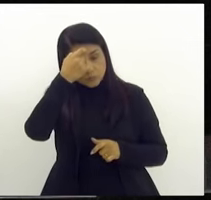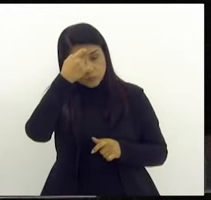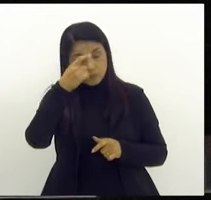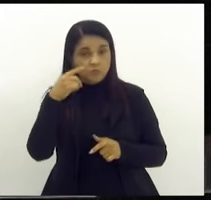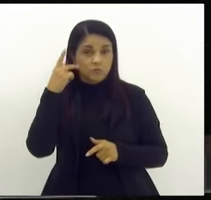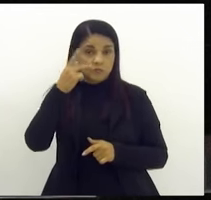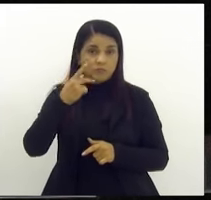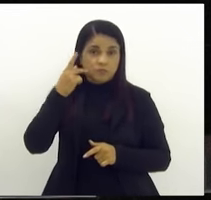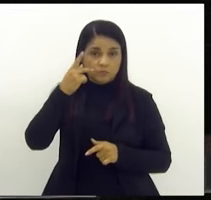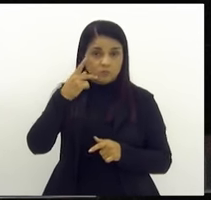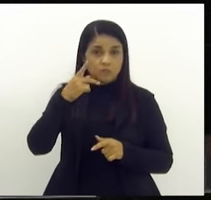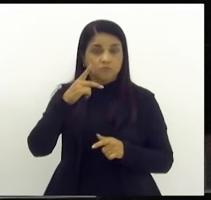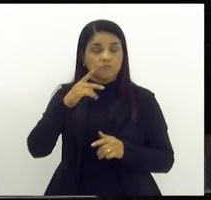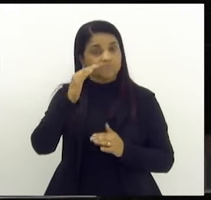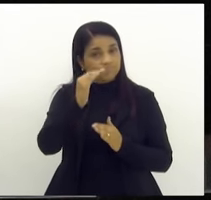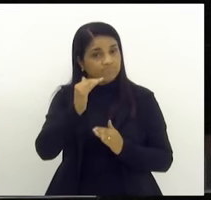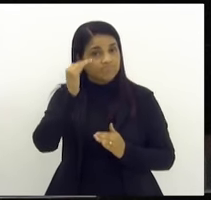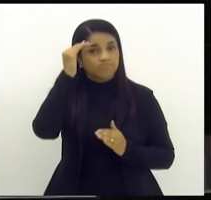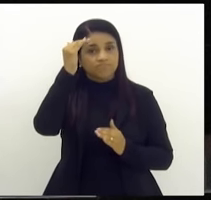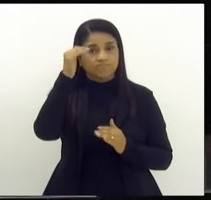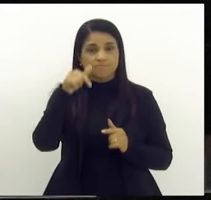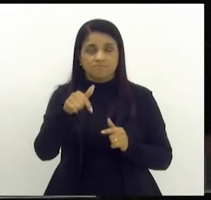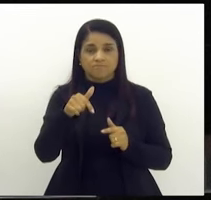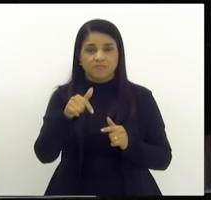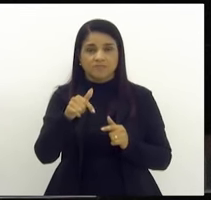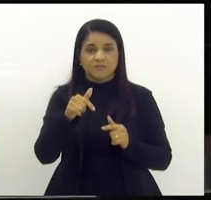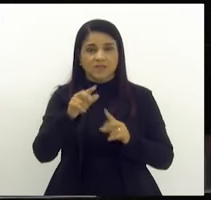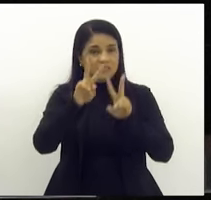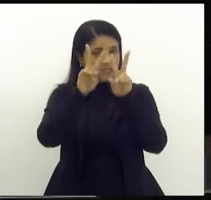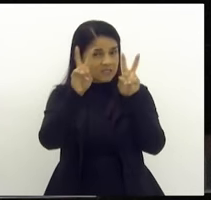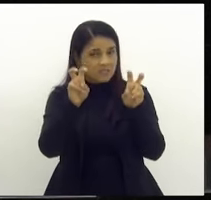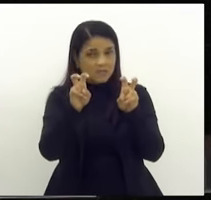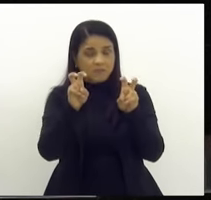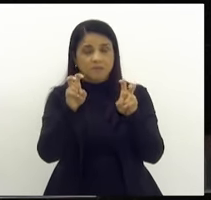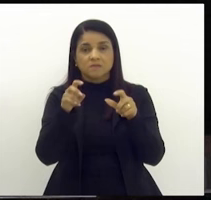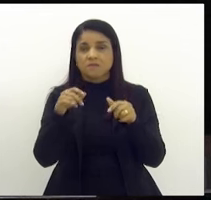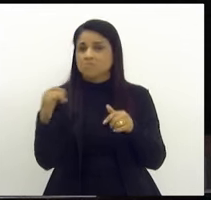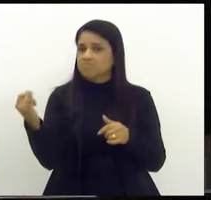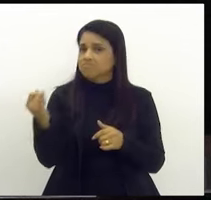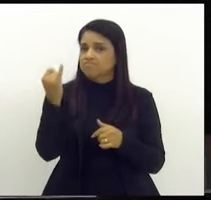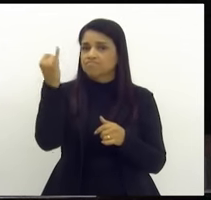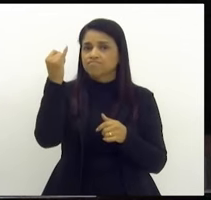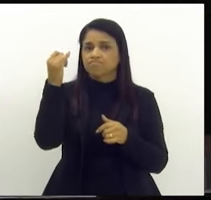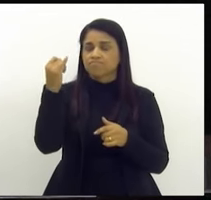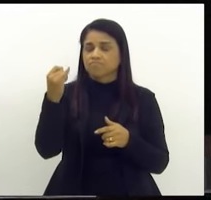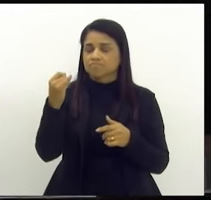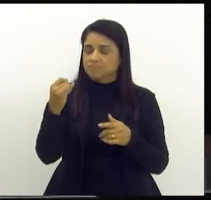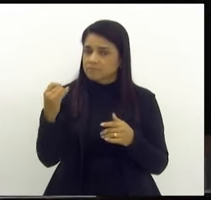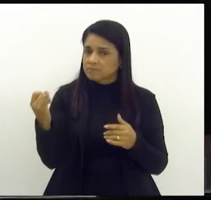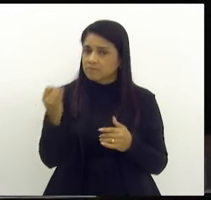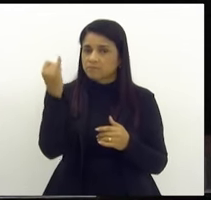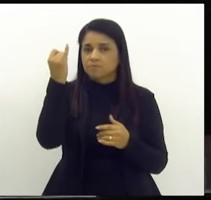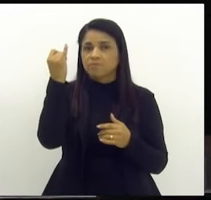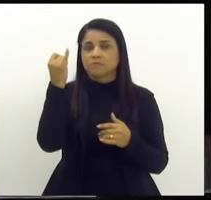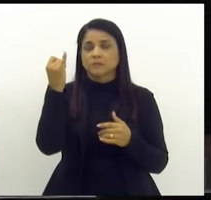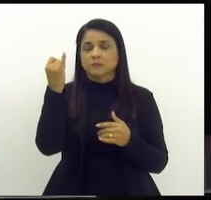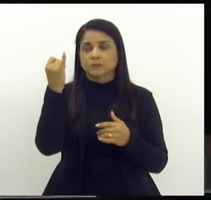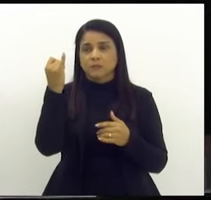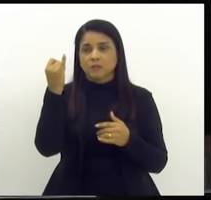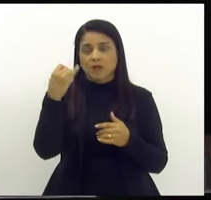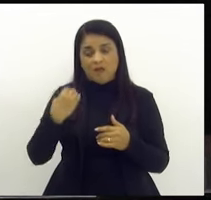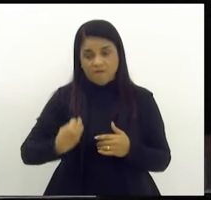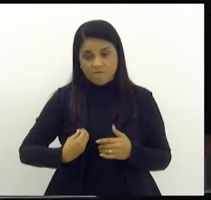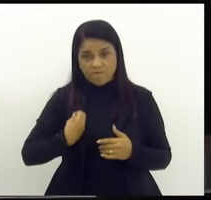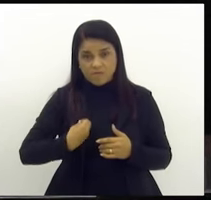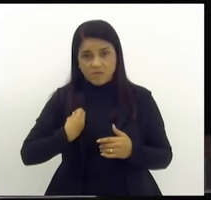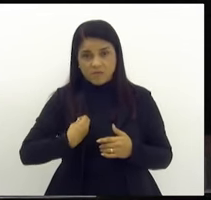deveria prevalecer porque essas matérias são matérias absolutamente relevante que mexem com a vida